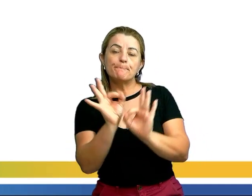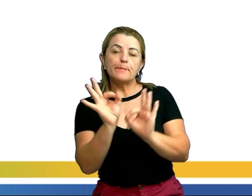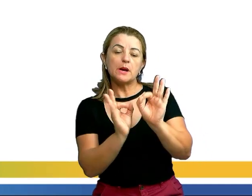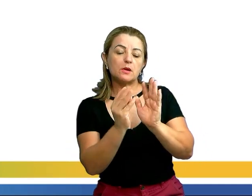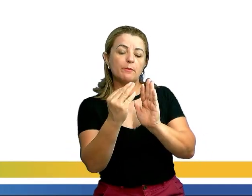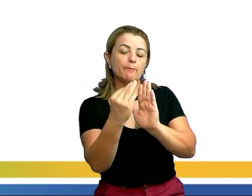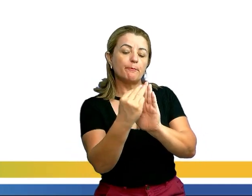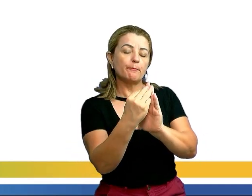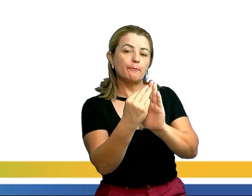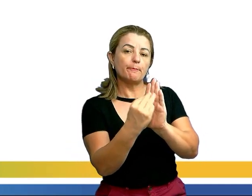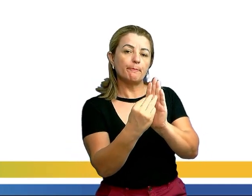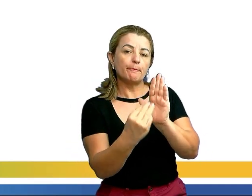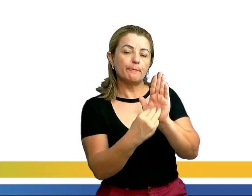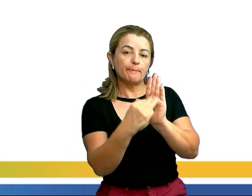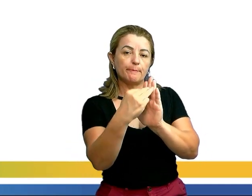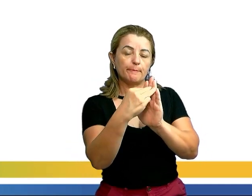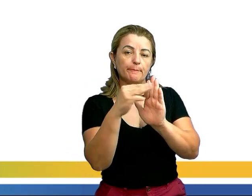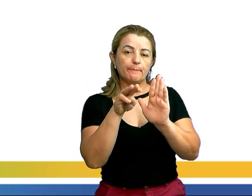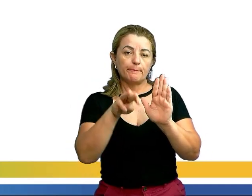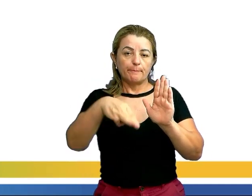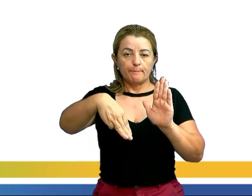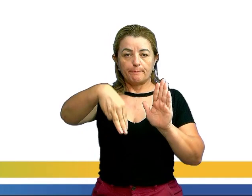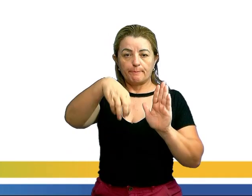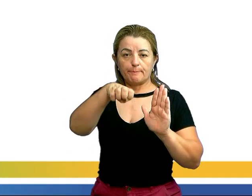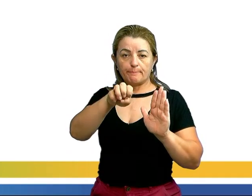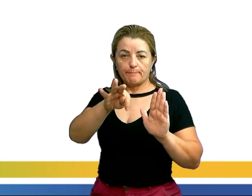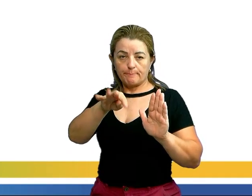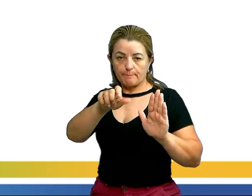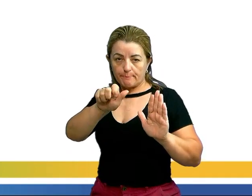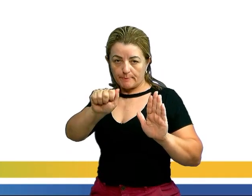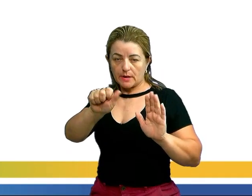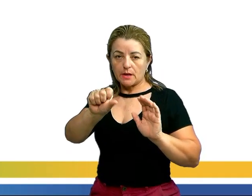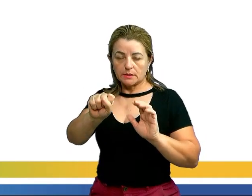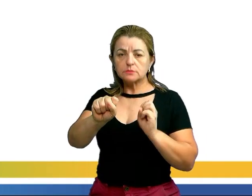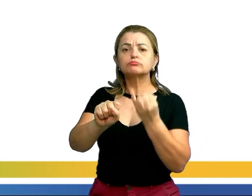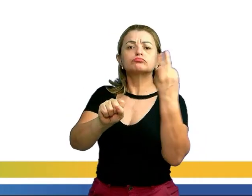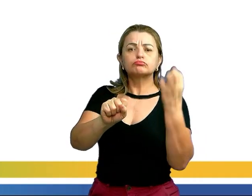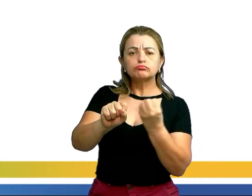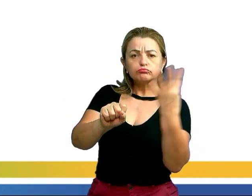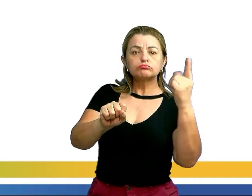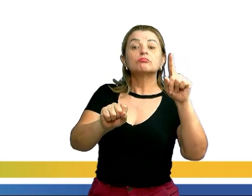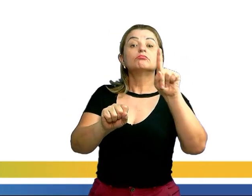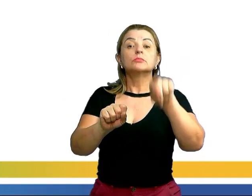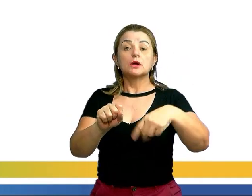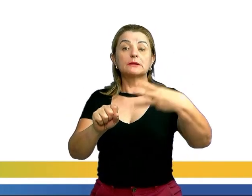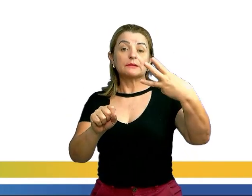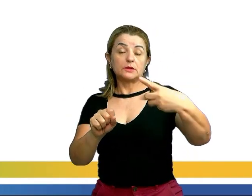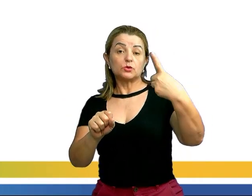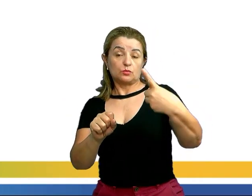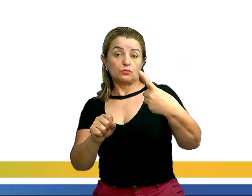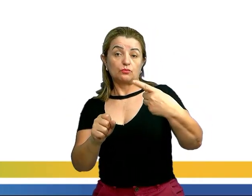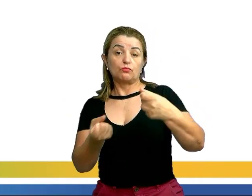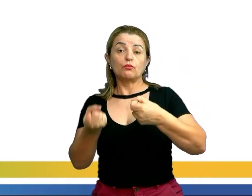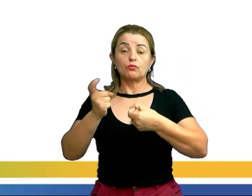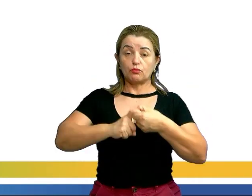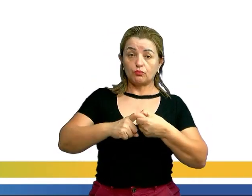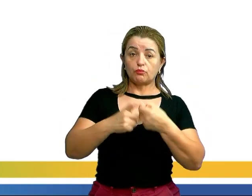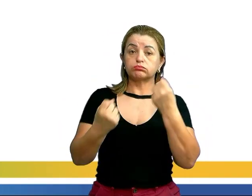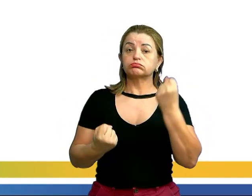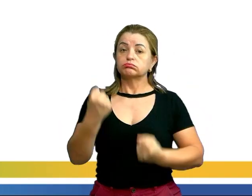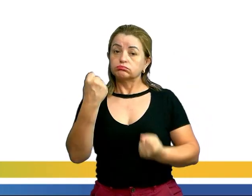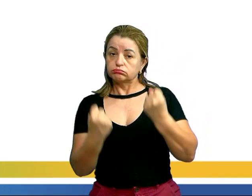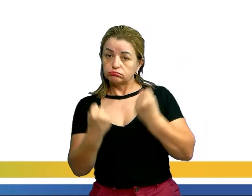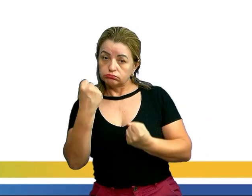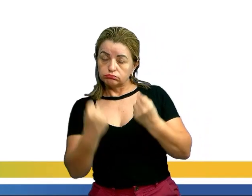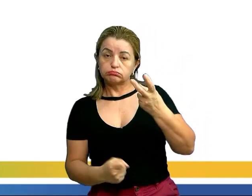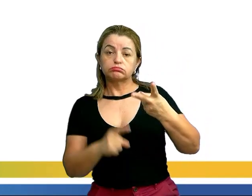eram esses planos de meta? Eram 31 metas voltadas para transporte, energia e